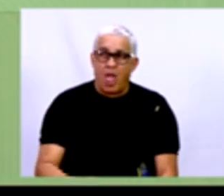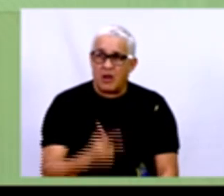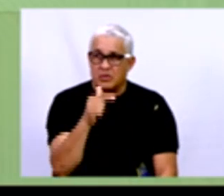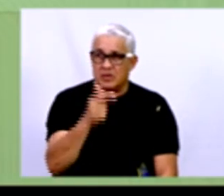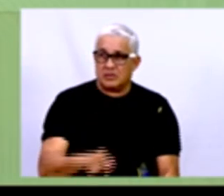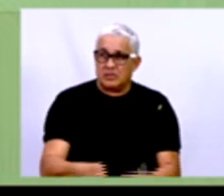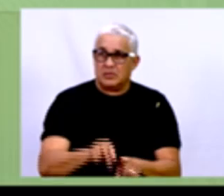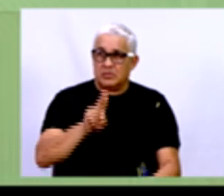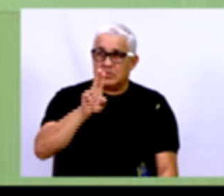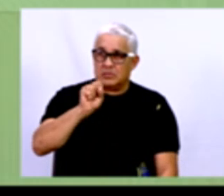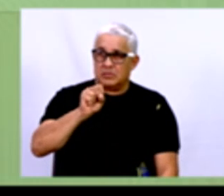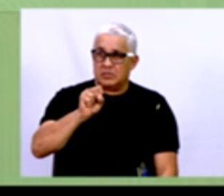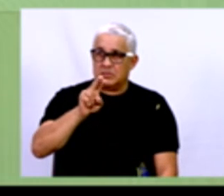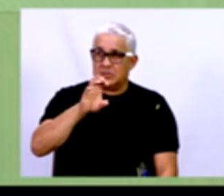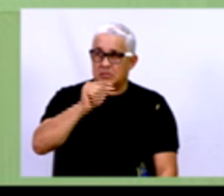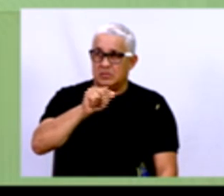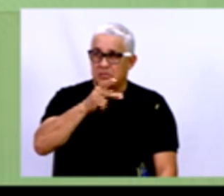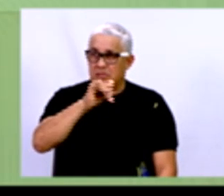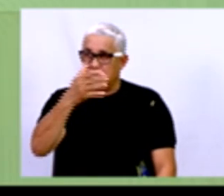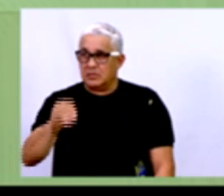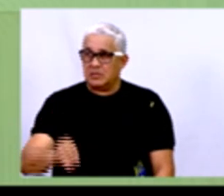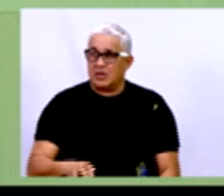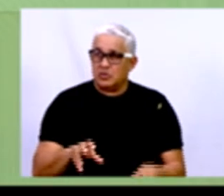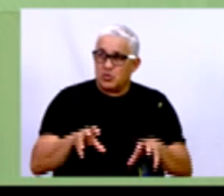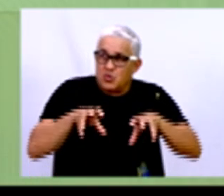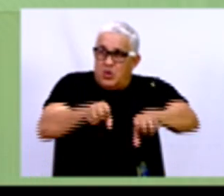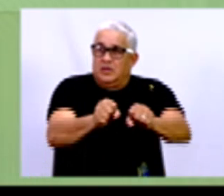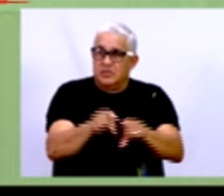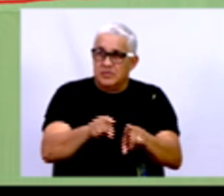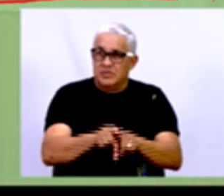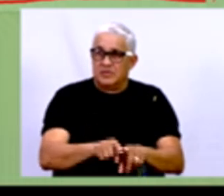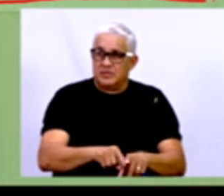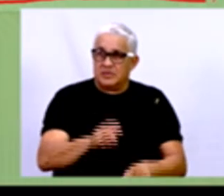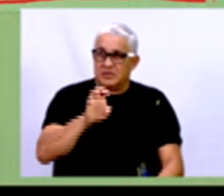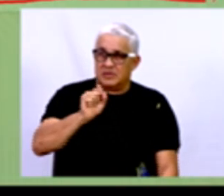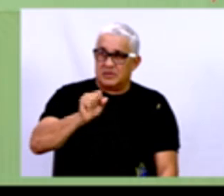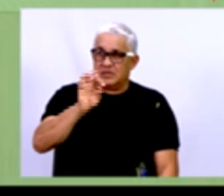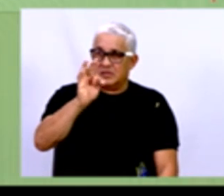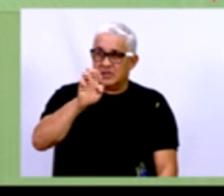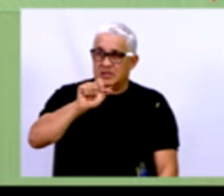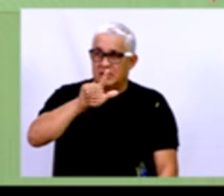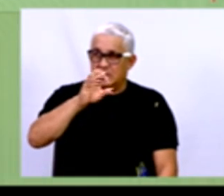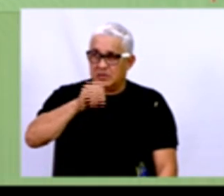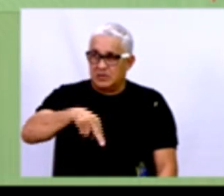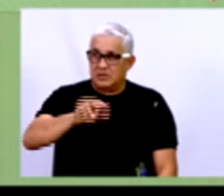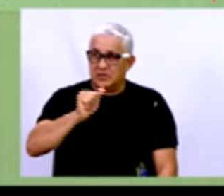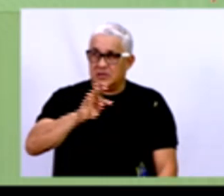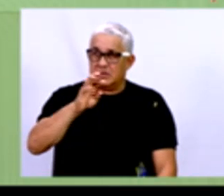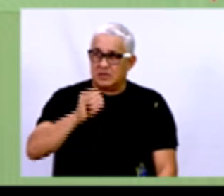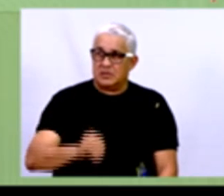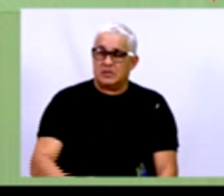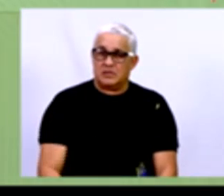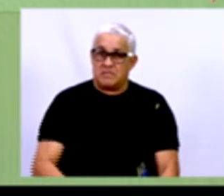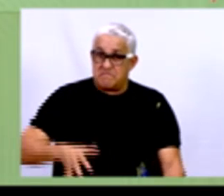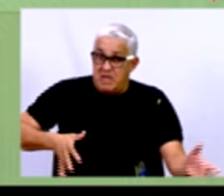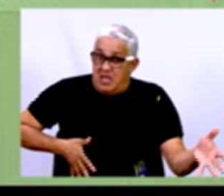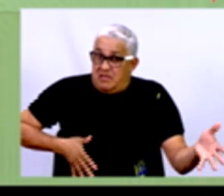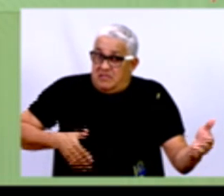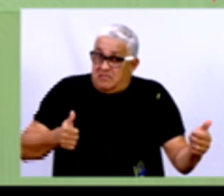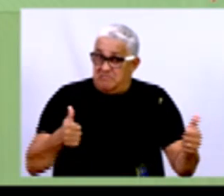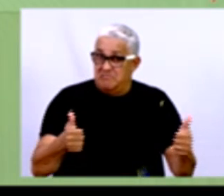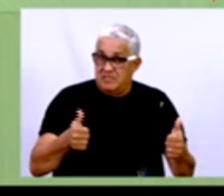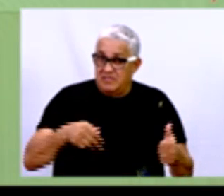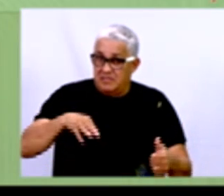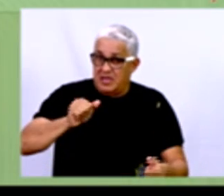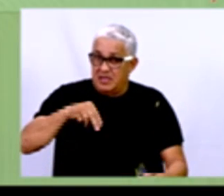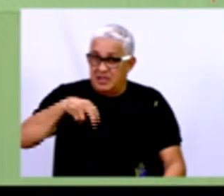dominado. Estelionato, malandro é malandro, mané é mané. Além dos jargões, nós podemos também perceber